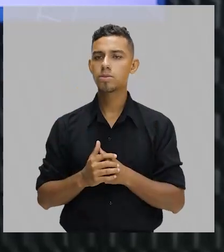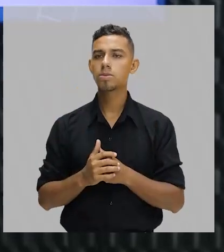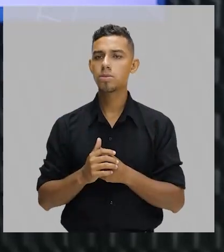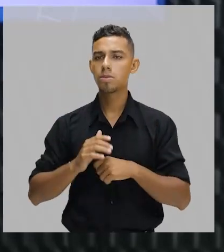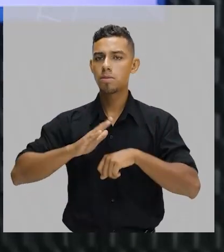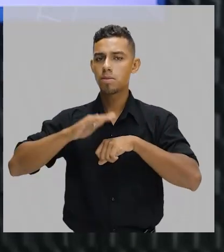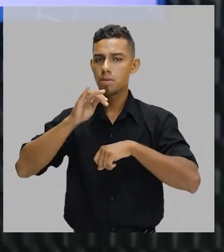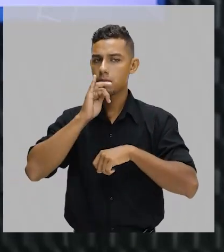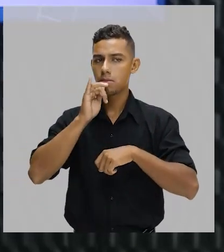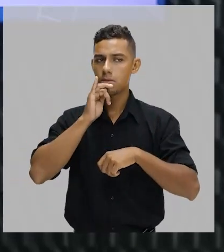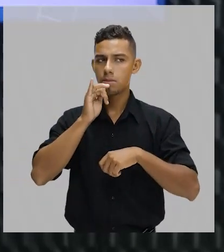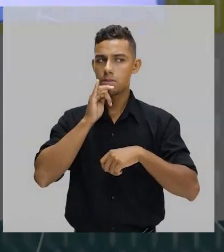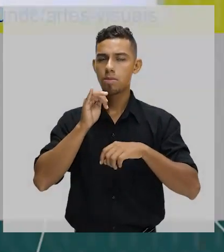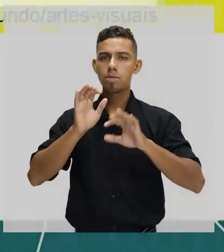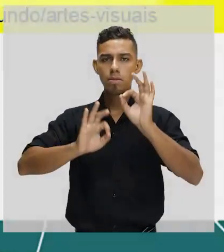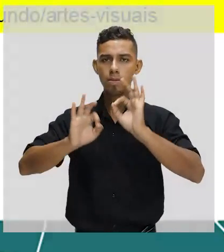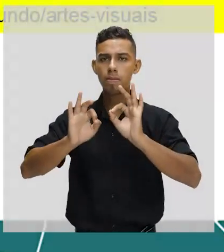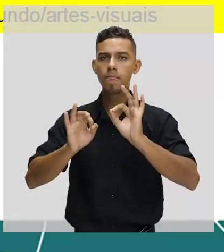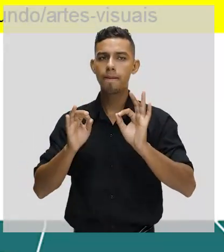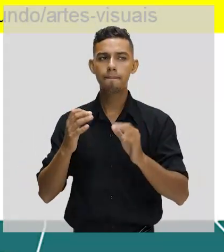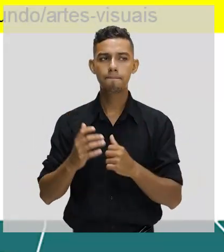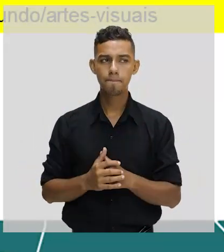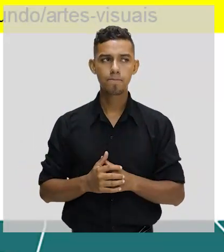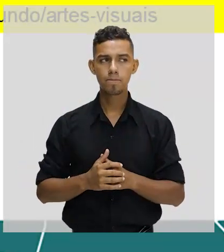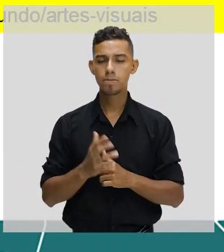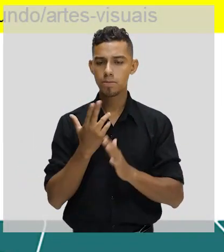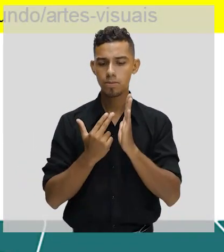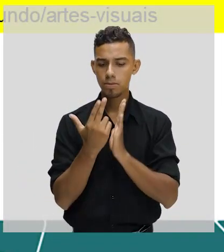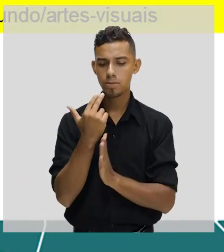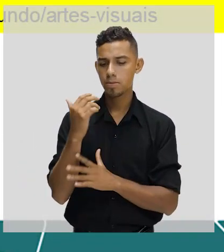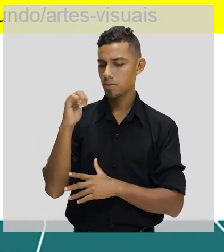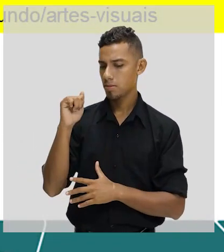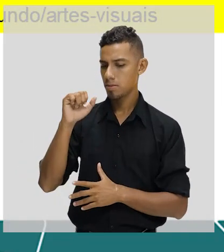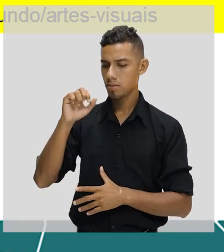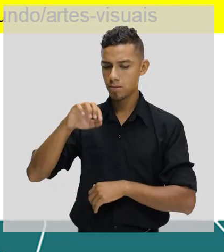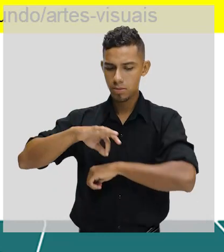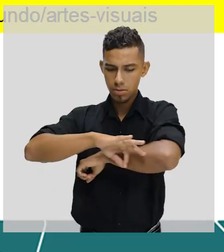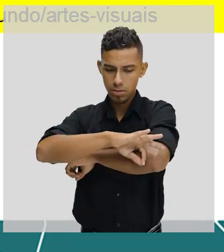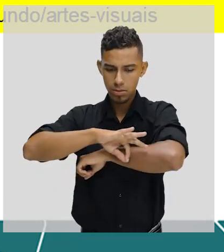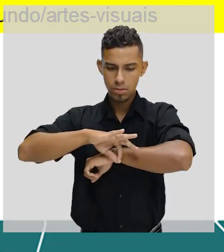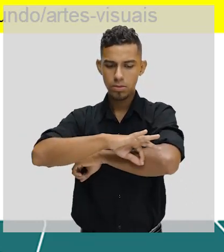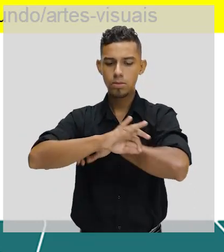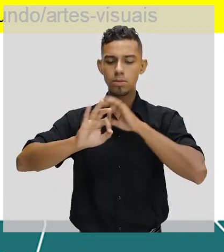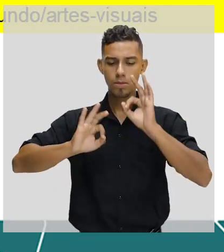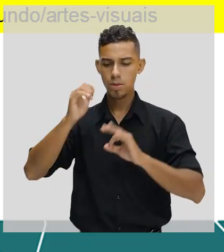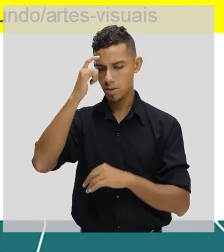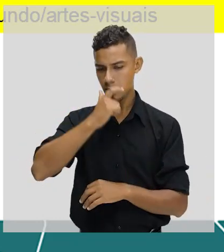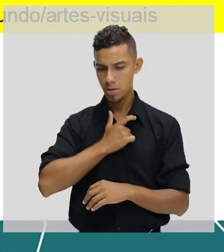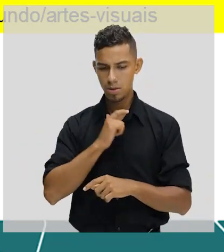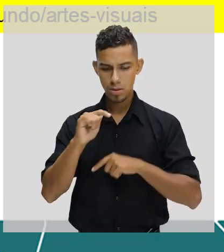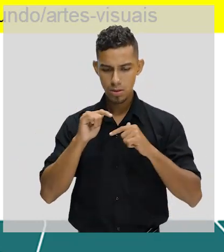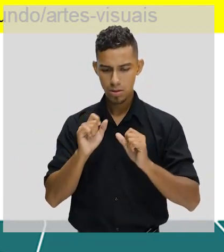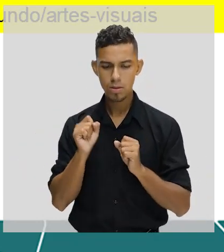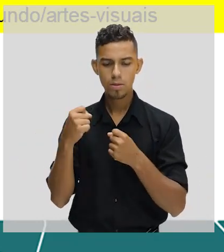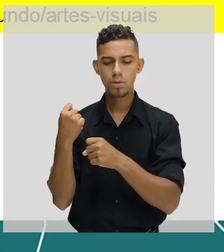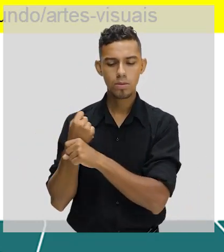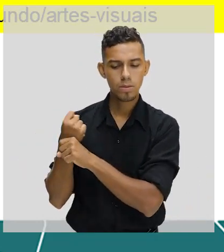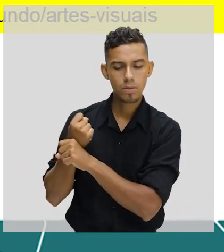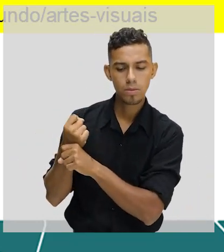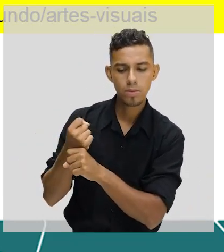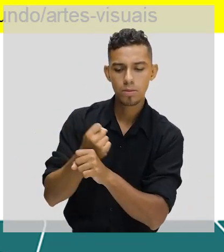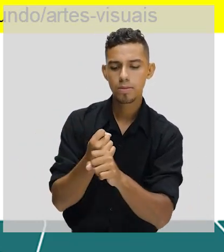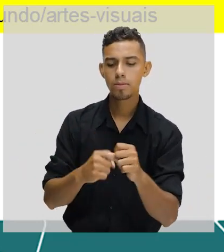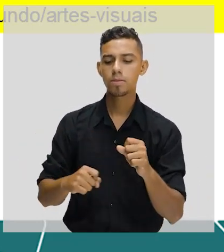mais prazer nisso aqui. Desenho arquitetônico. A galera da arquitetura fazia essa mão livre. Eu trabalhei durante muitos anos com